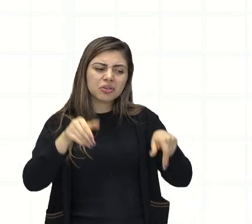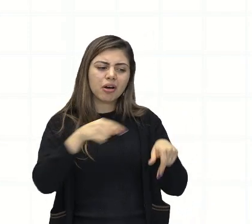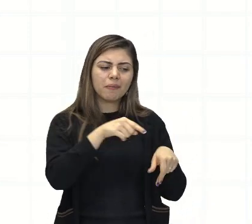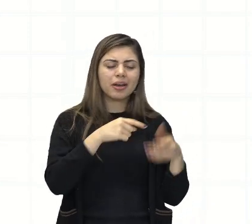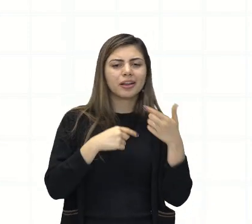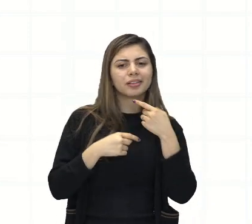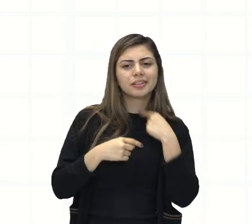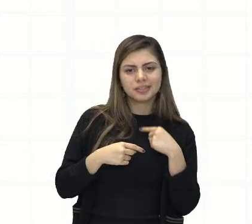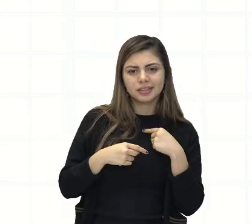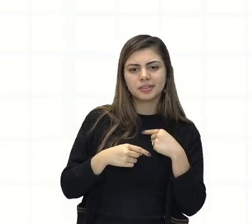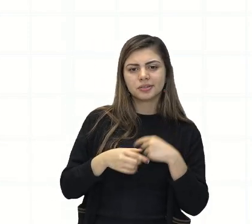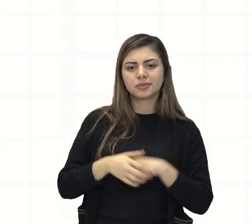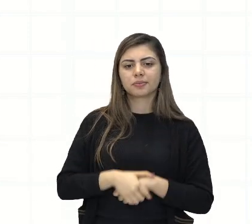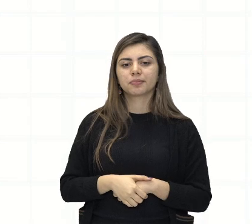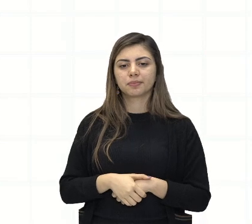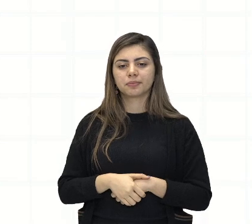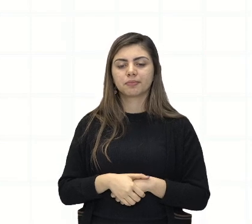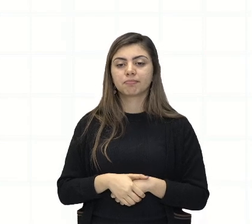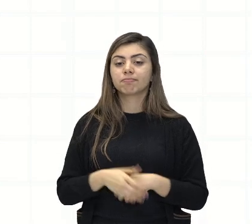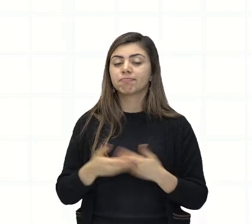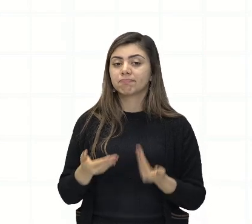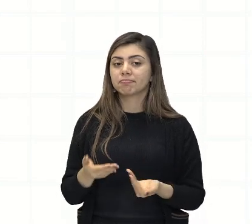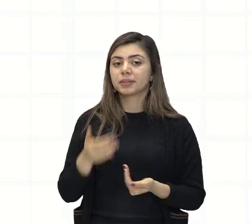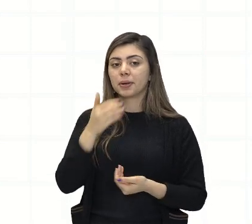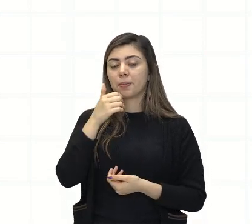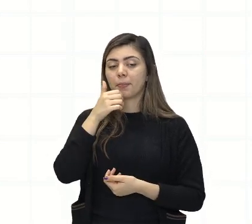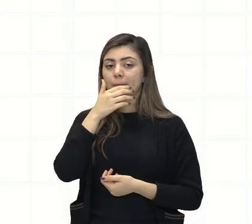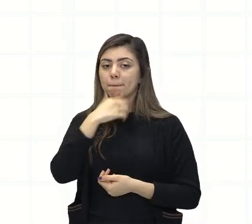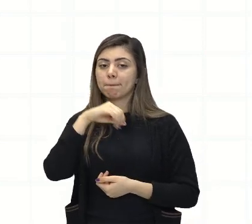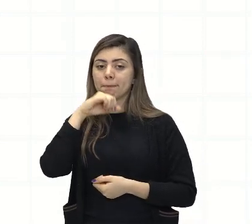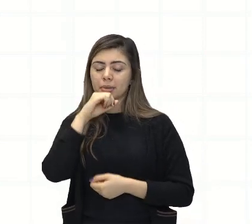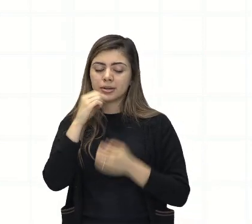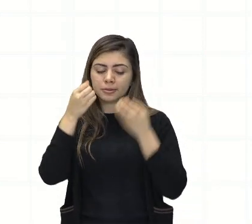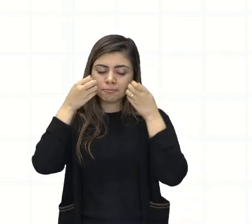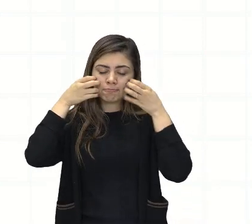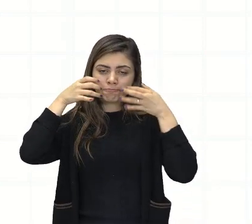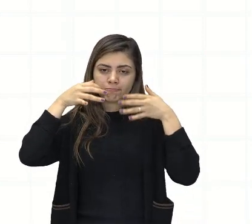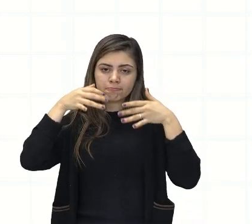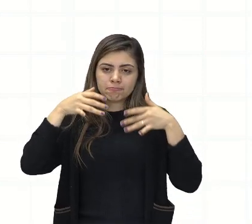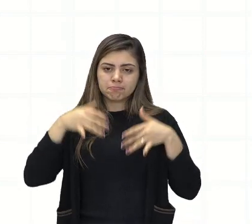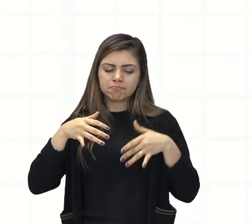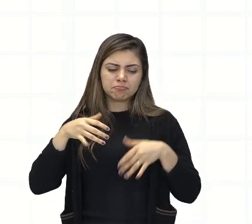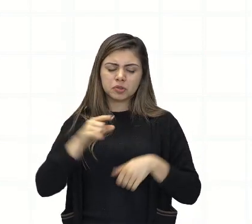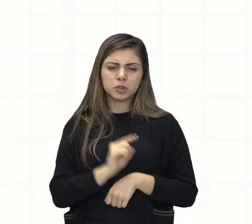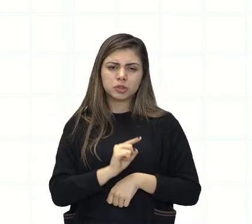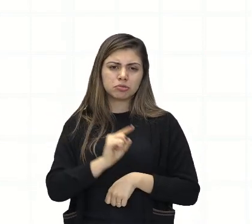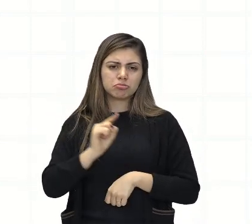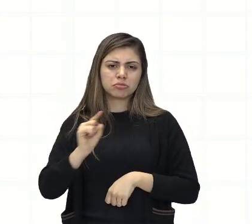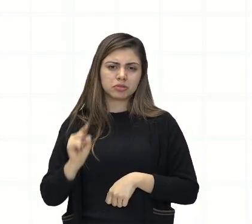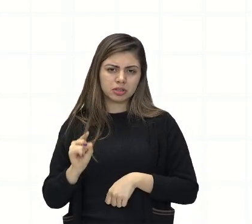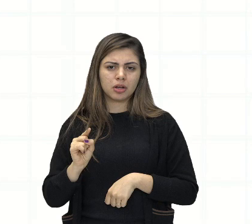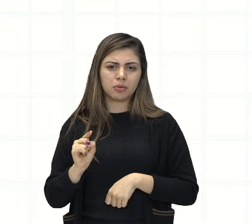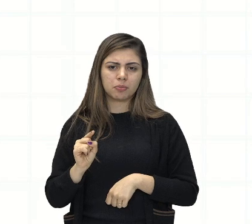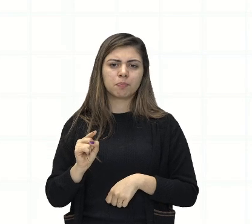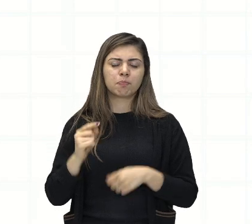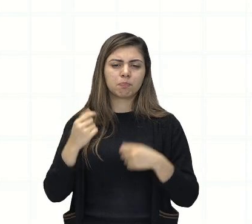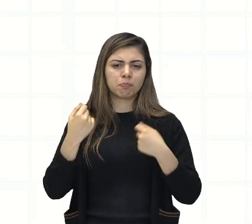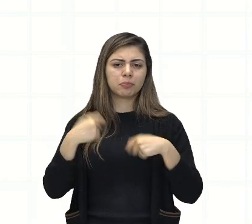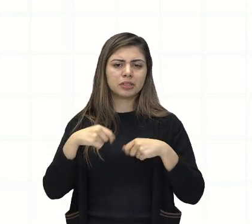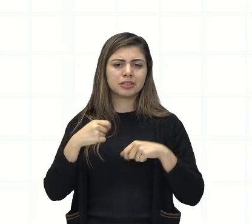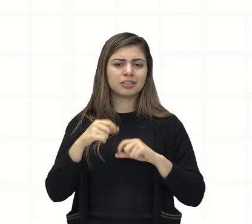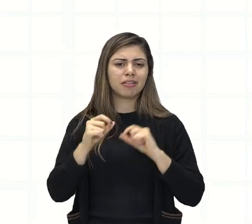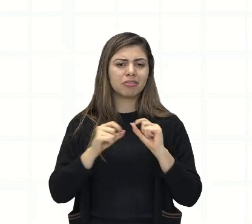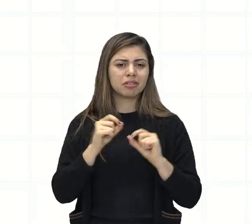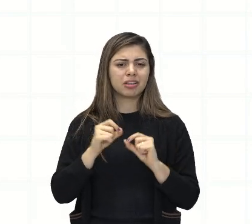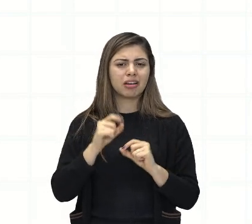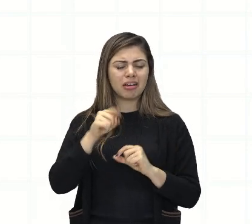vontade? E o pai, em bruscas lágrimas, esbravejou que não. Que se consentisse nisso era como